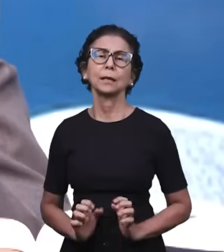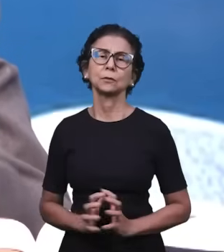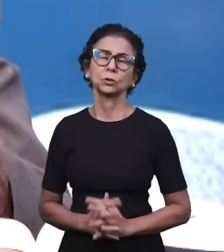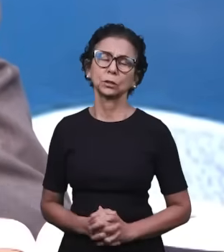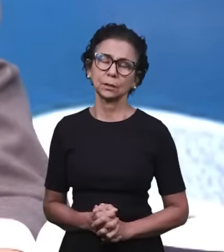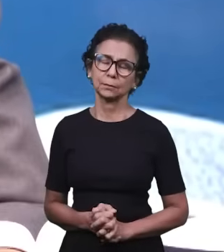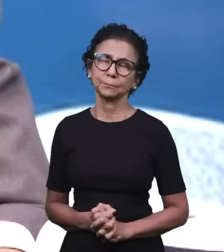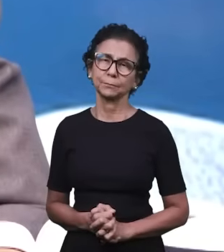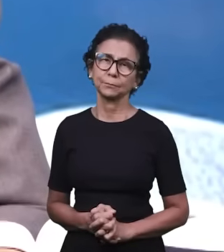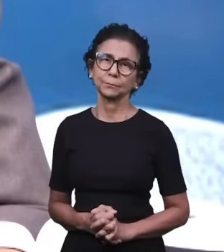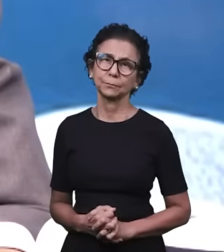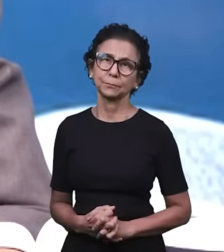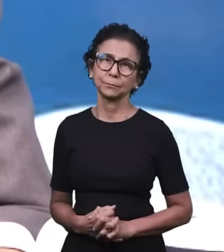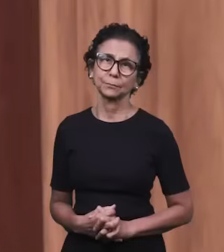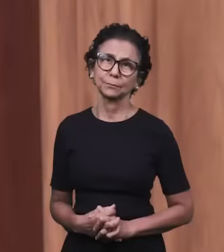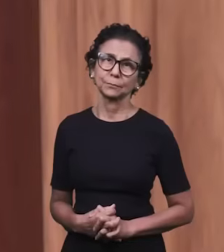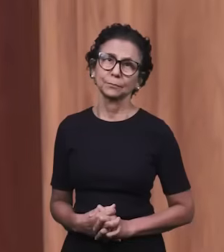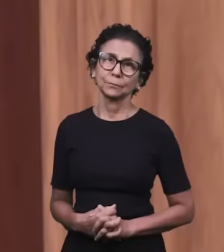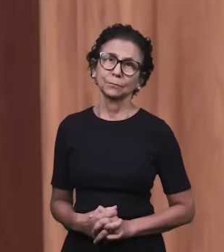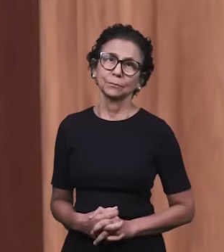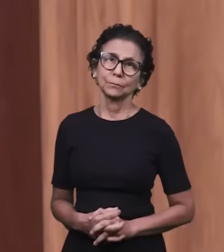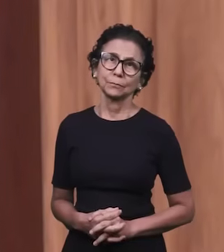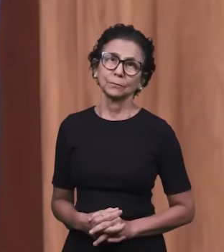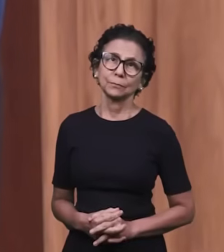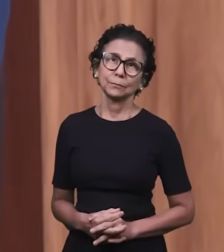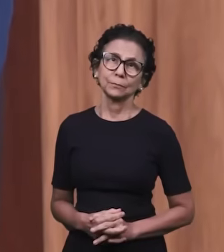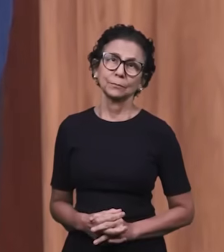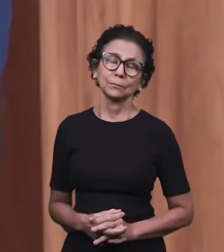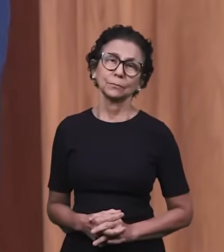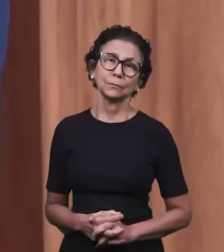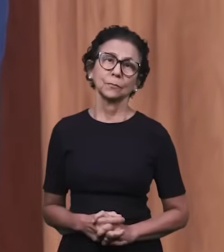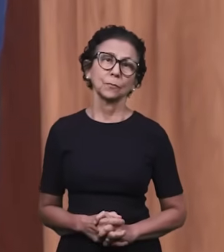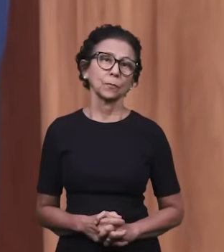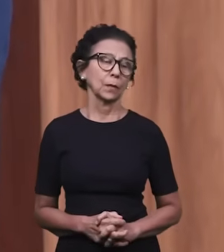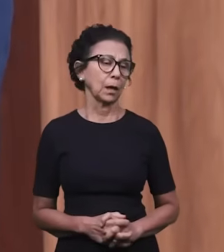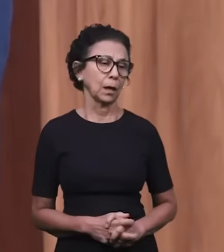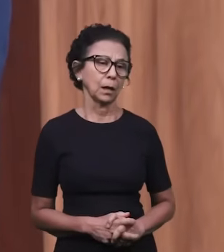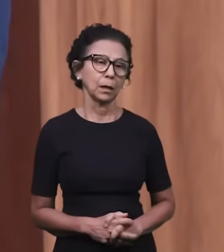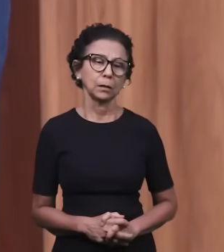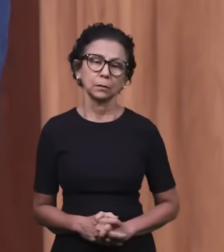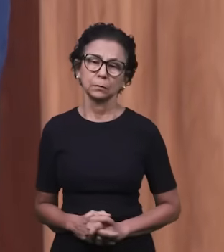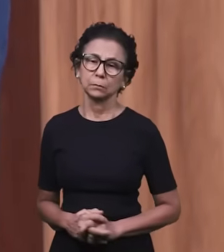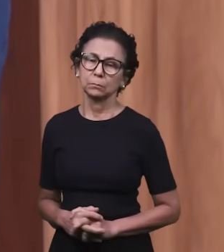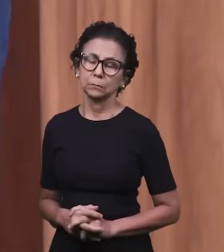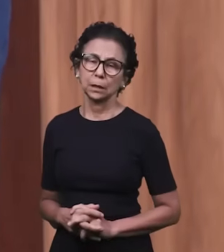ao pastor da igreja? Ele deve comunicar de imediato ao pastor.